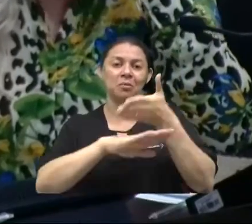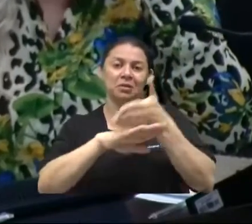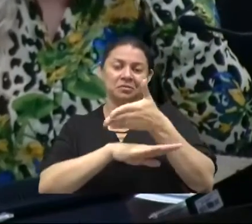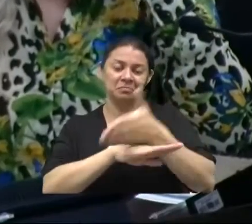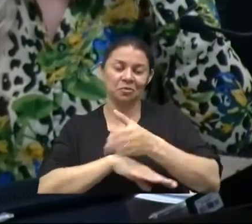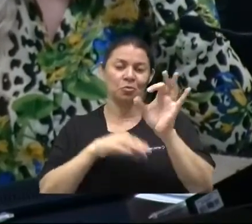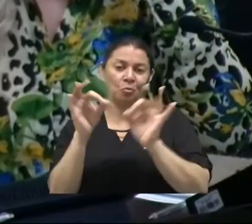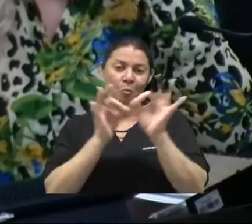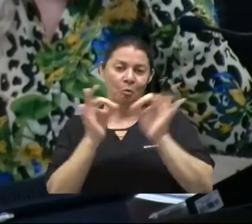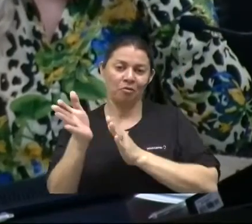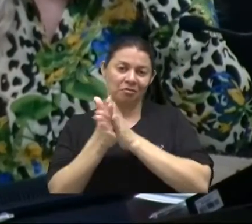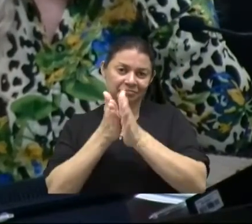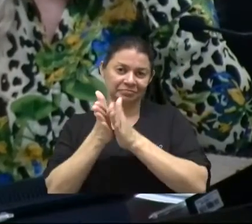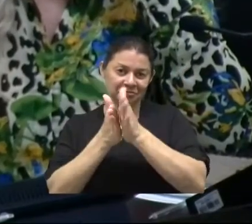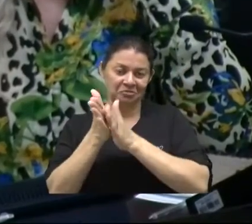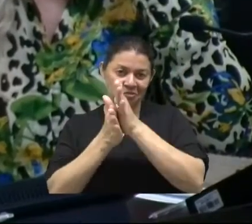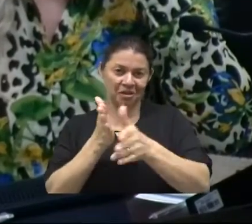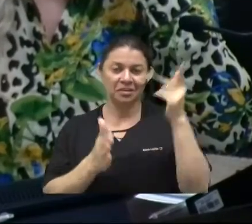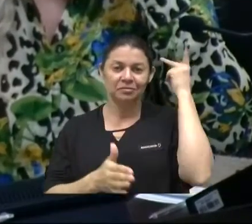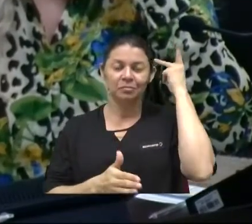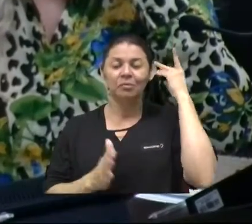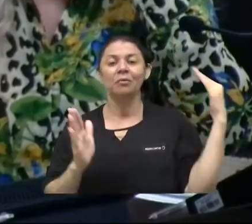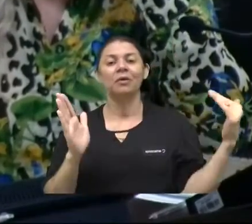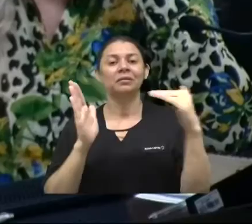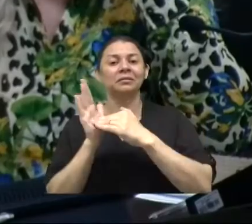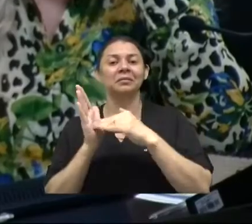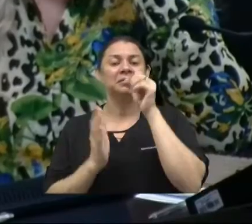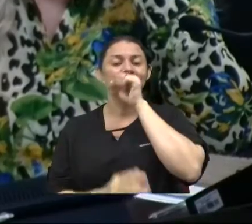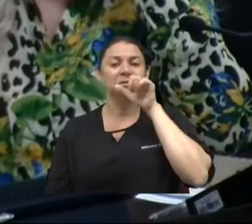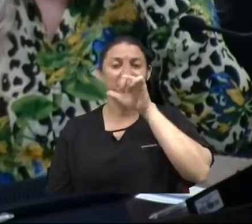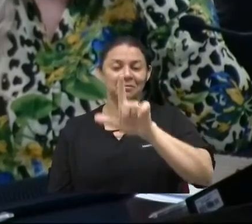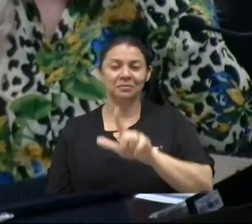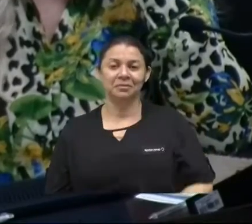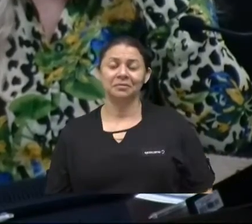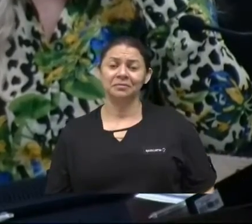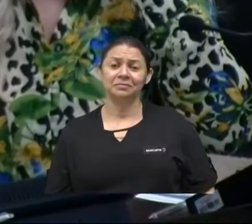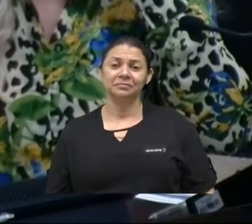presentes. Vamos fazer essa luta, vamos providenciar